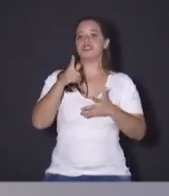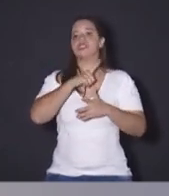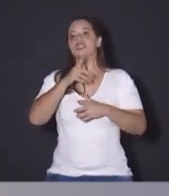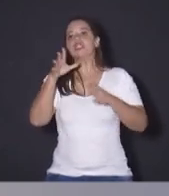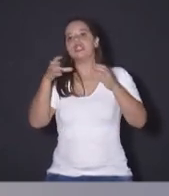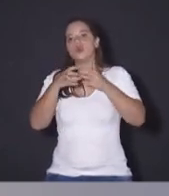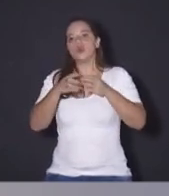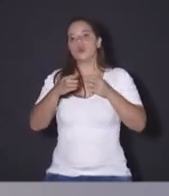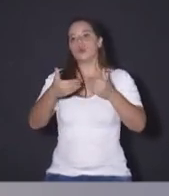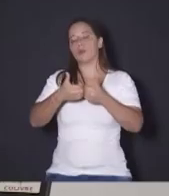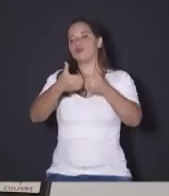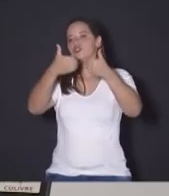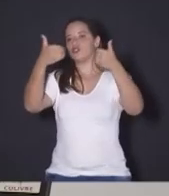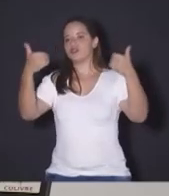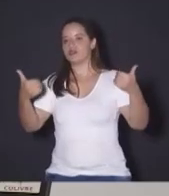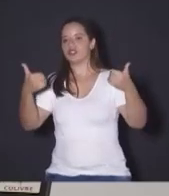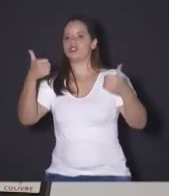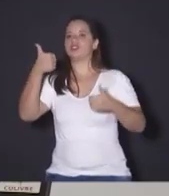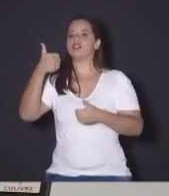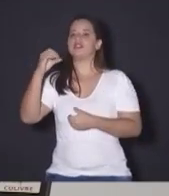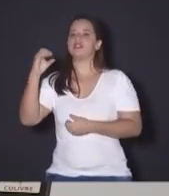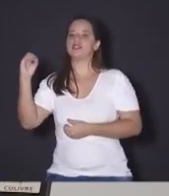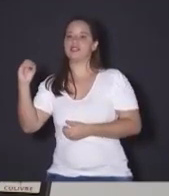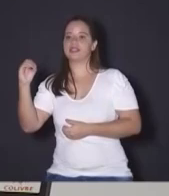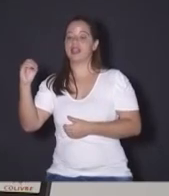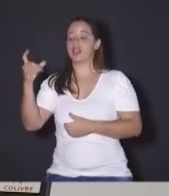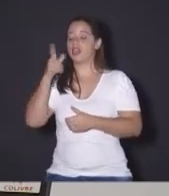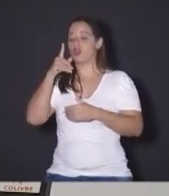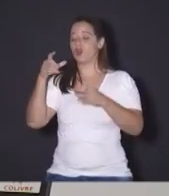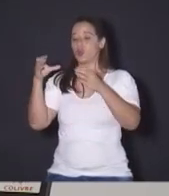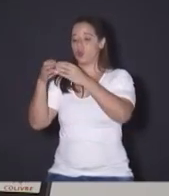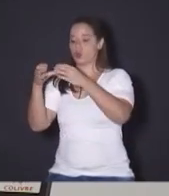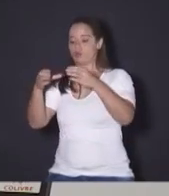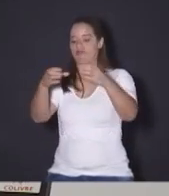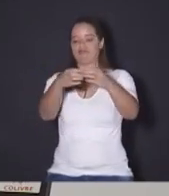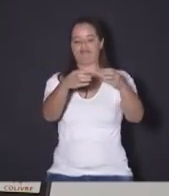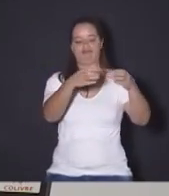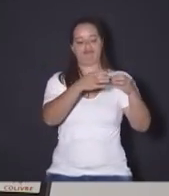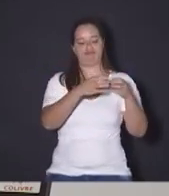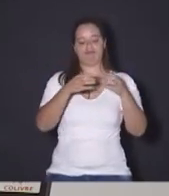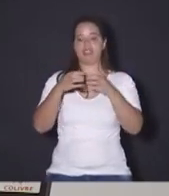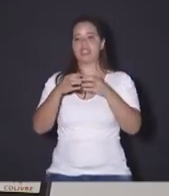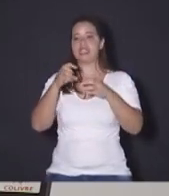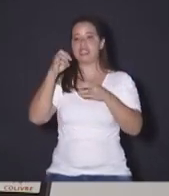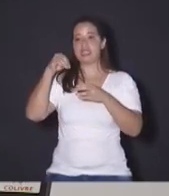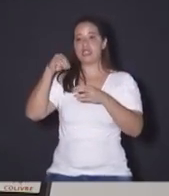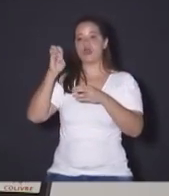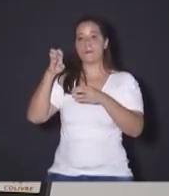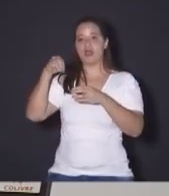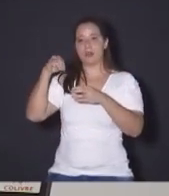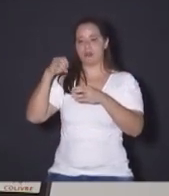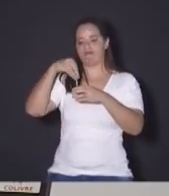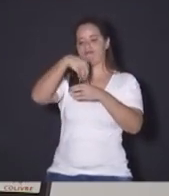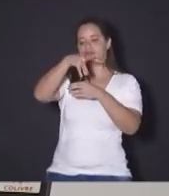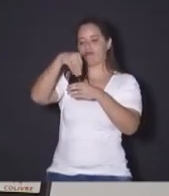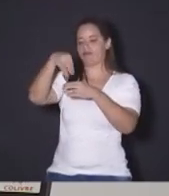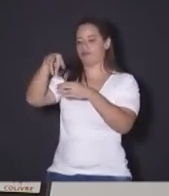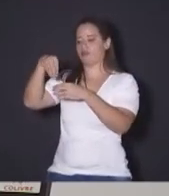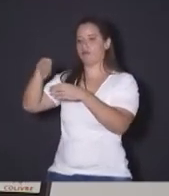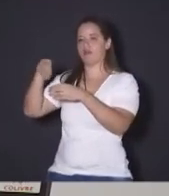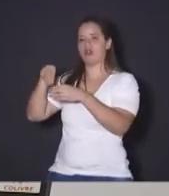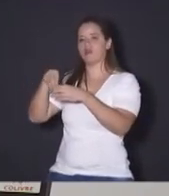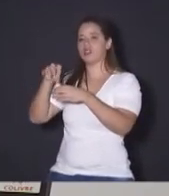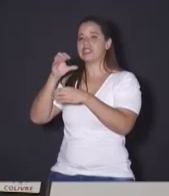grupo dividido em 100 grupos menores e esse meme foi transmitido para a